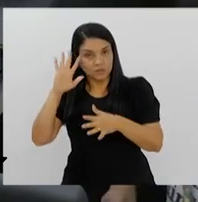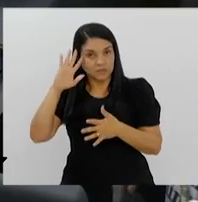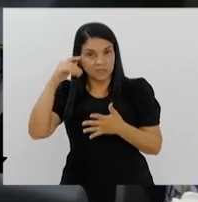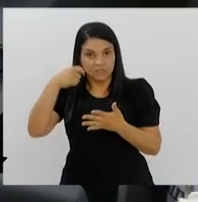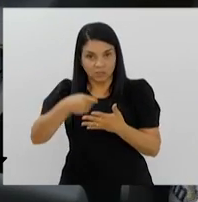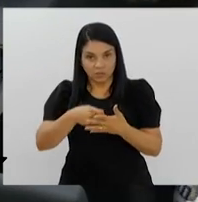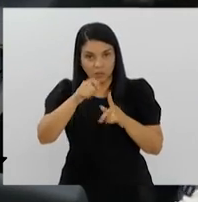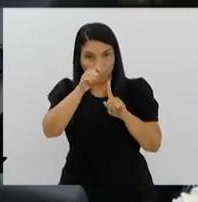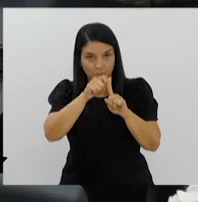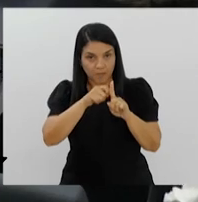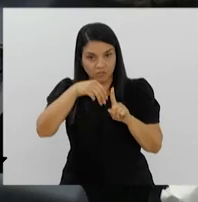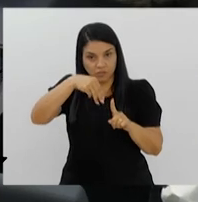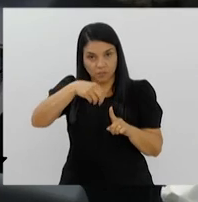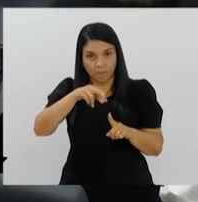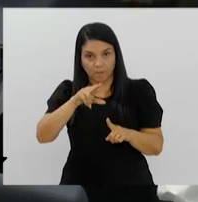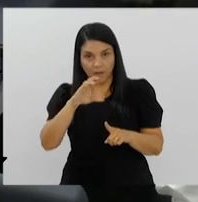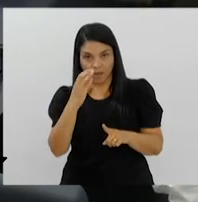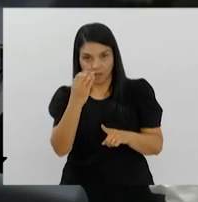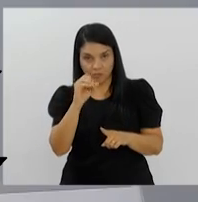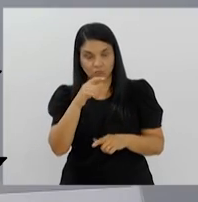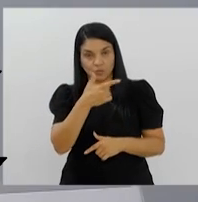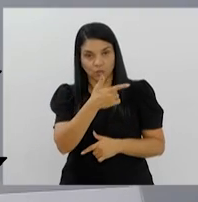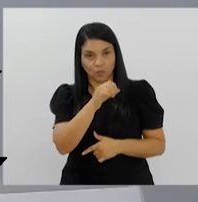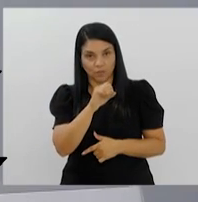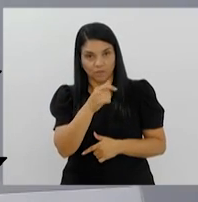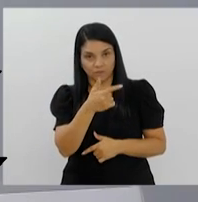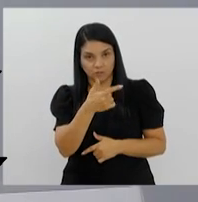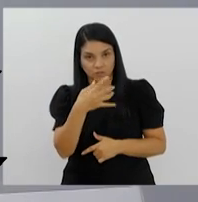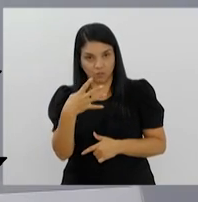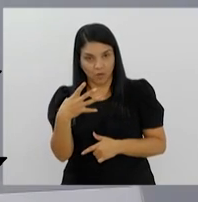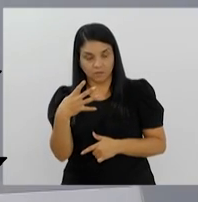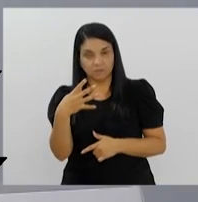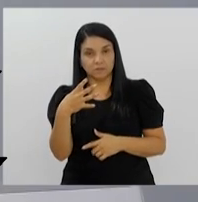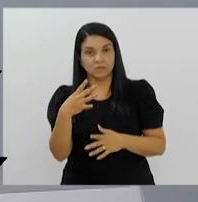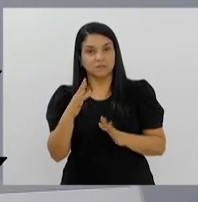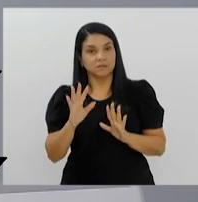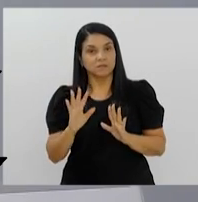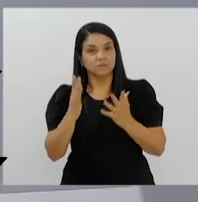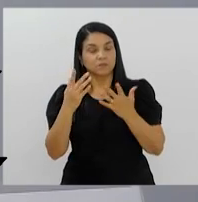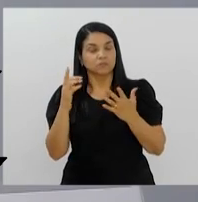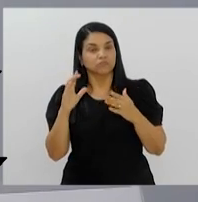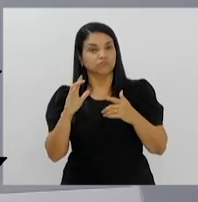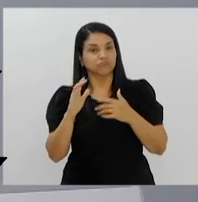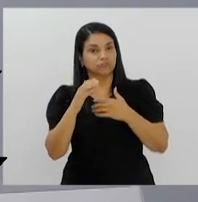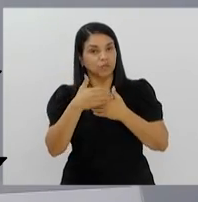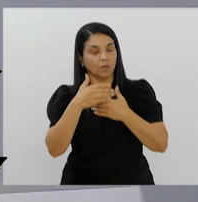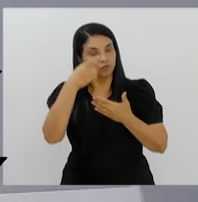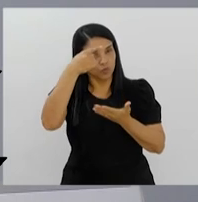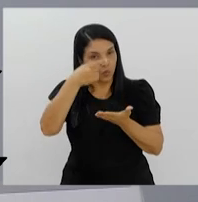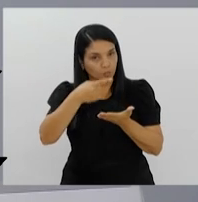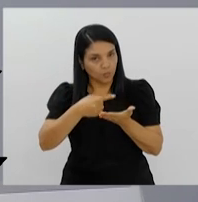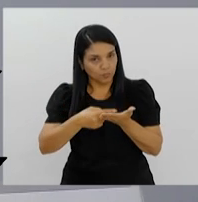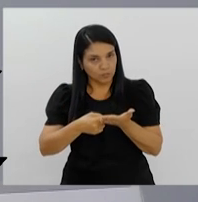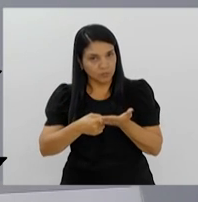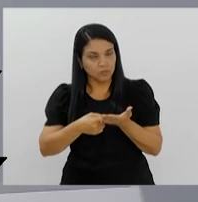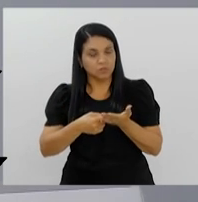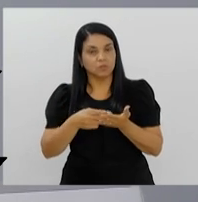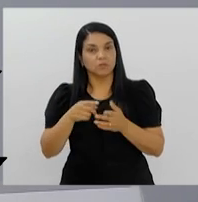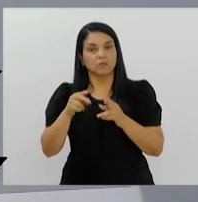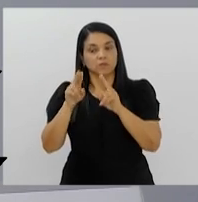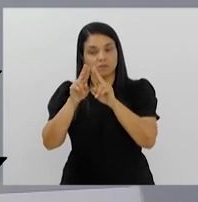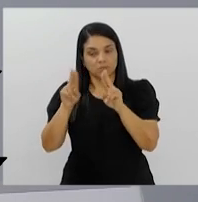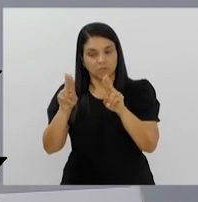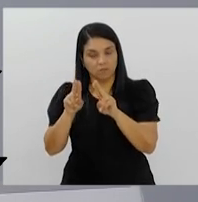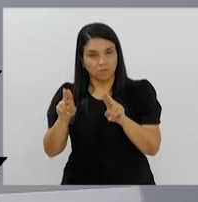março de 2024 eh na celebração do termo de compromisso que a Unimed ferge entrou